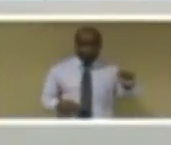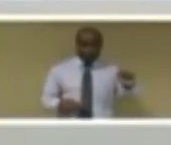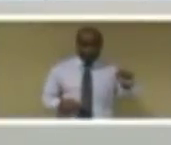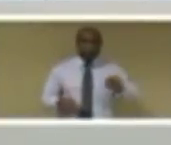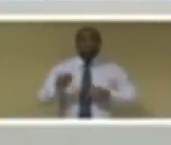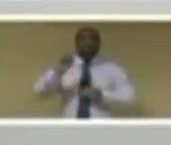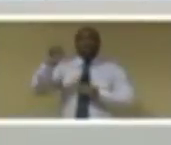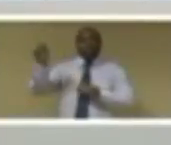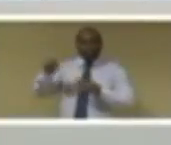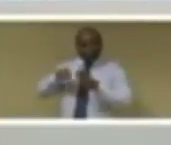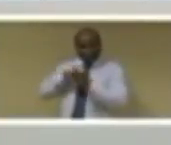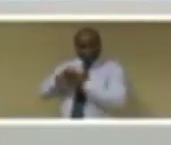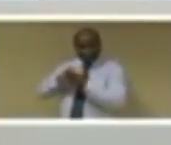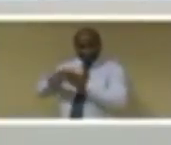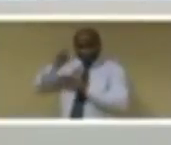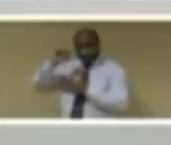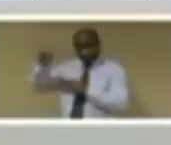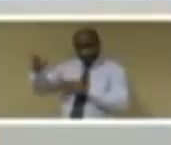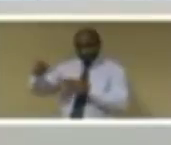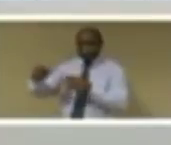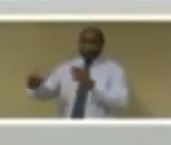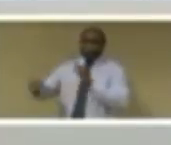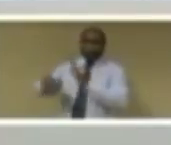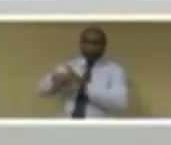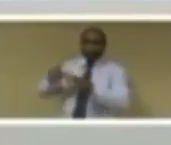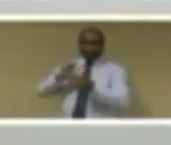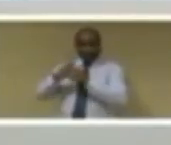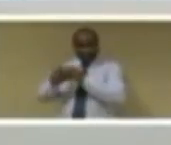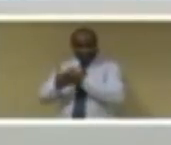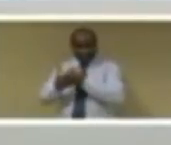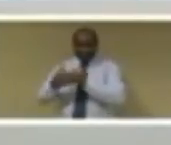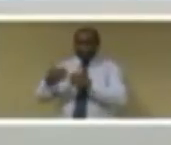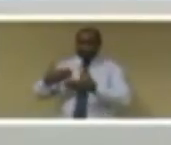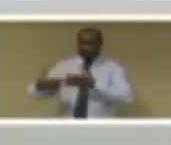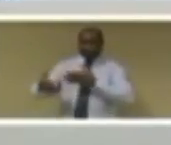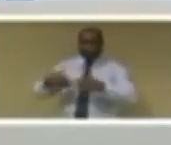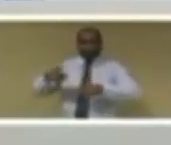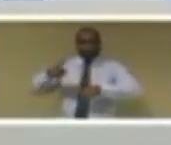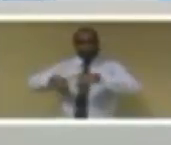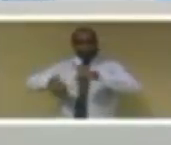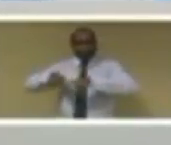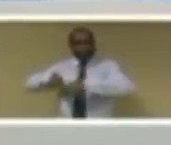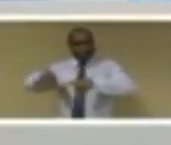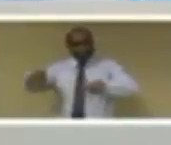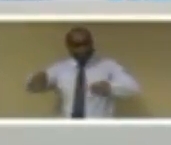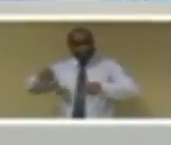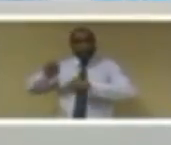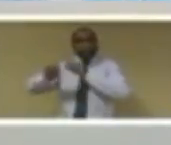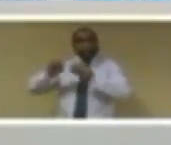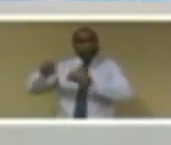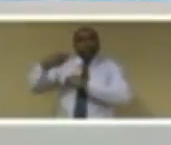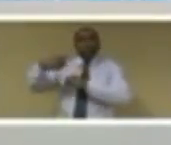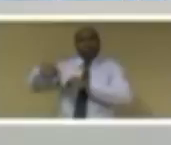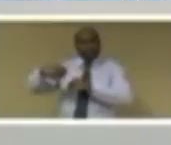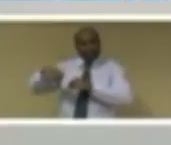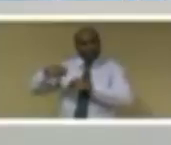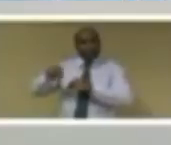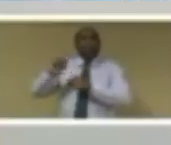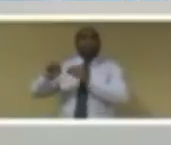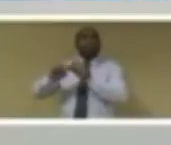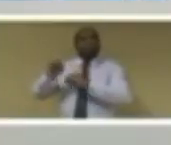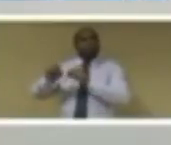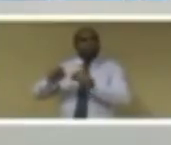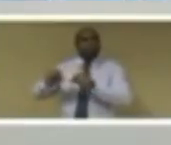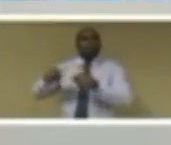as contratações ou aquisições destinadas ao combate da Covid-19 continuem sendo disponibilizadas de